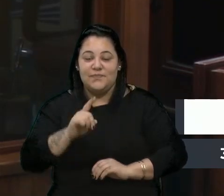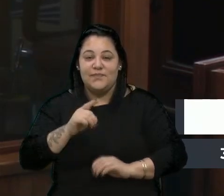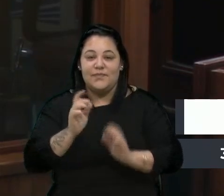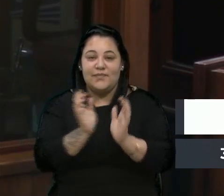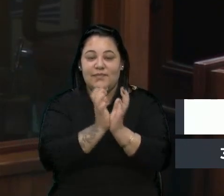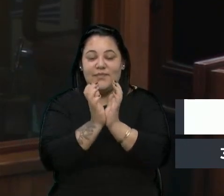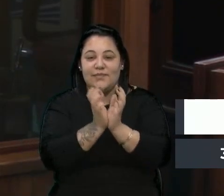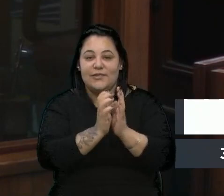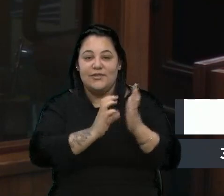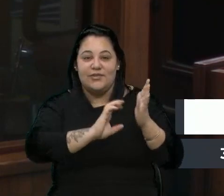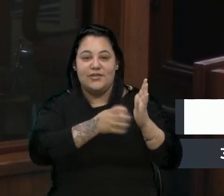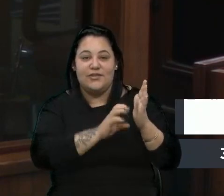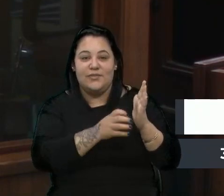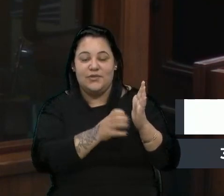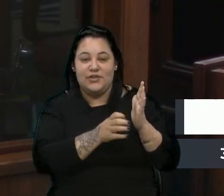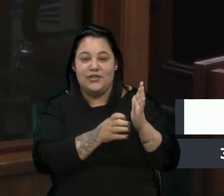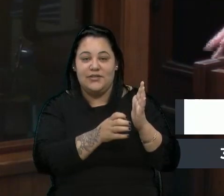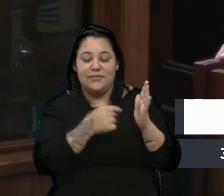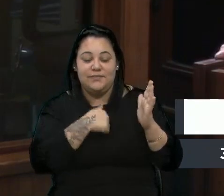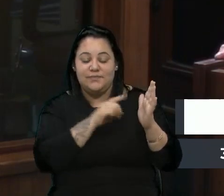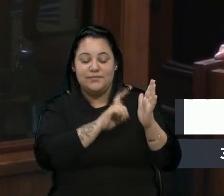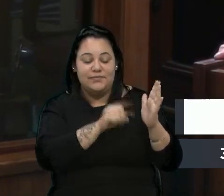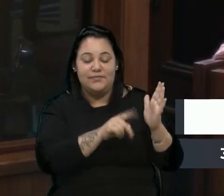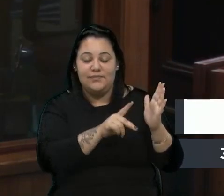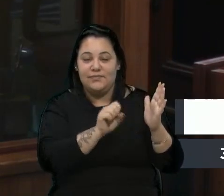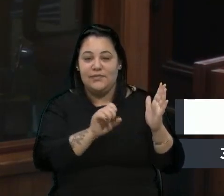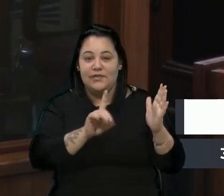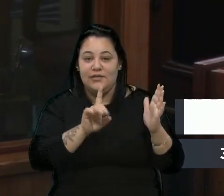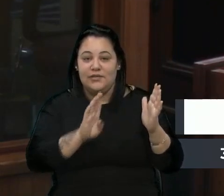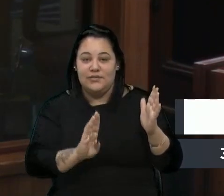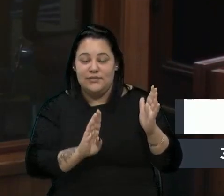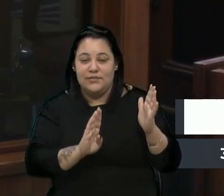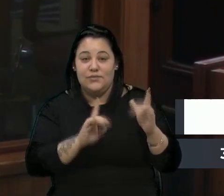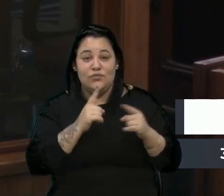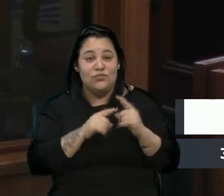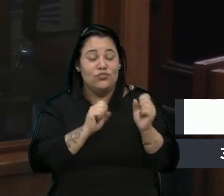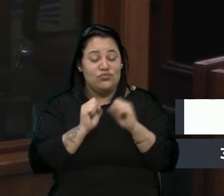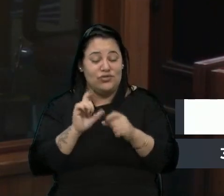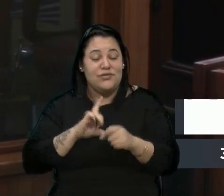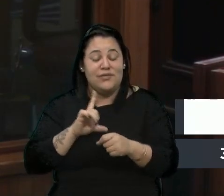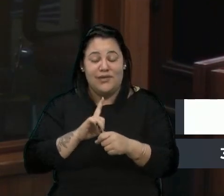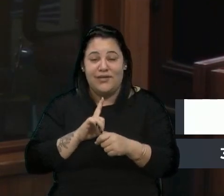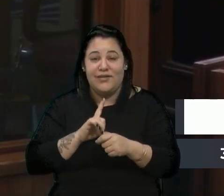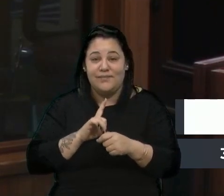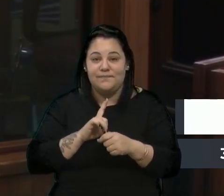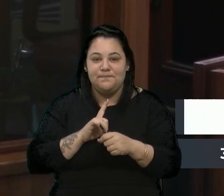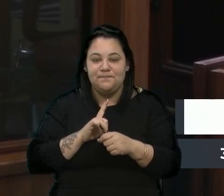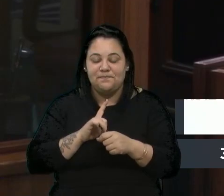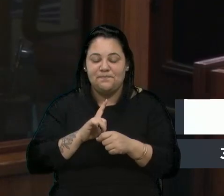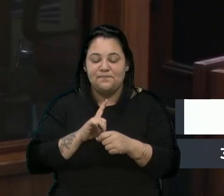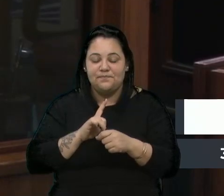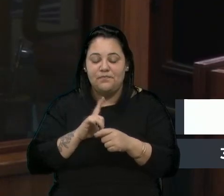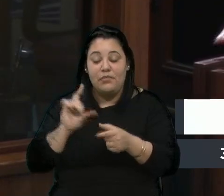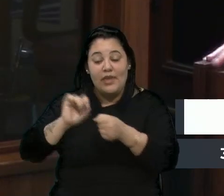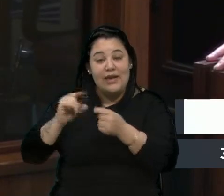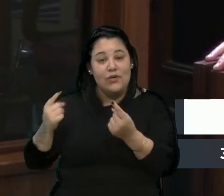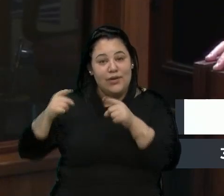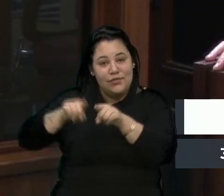PSDB. Poderia ter sido feito há 1 ano atrás o convênio com Caxias do